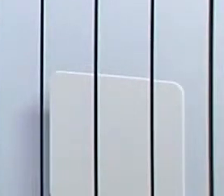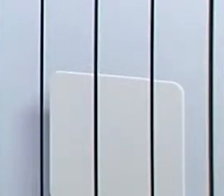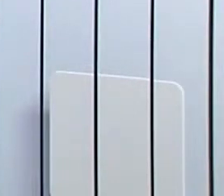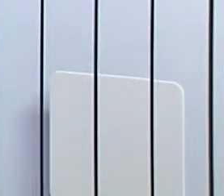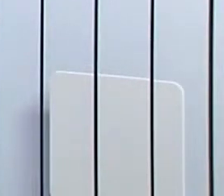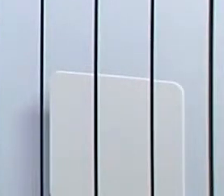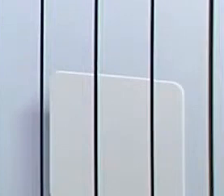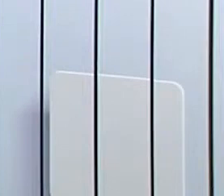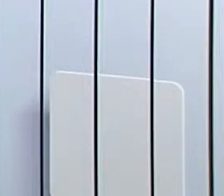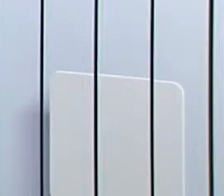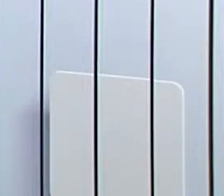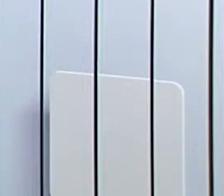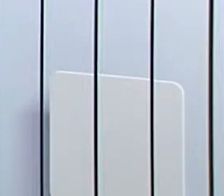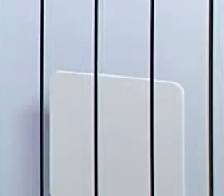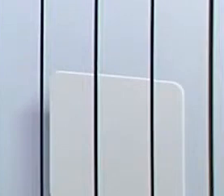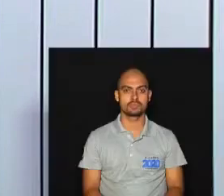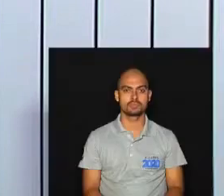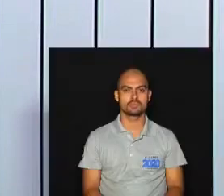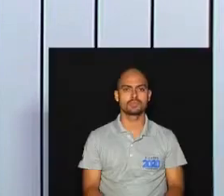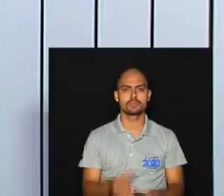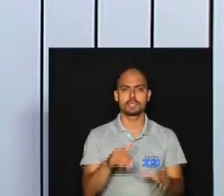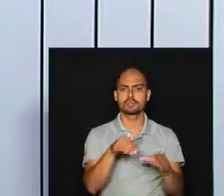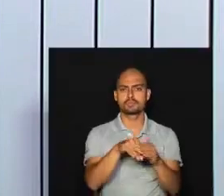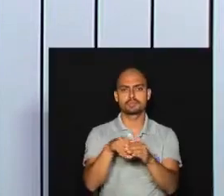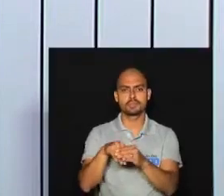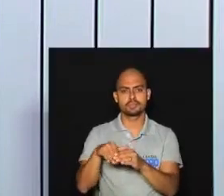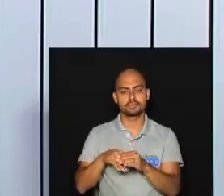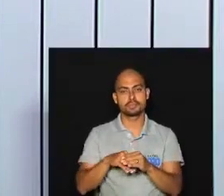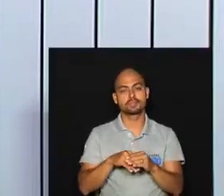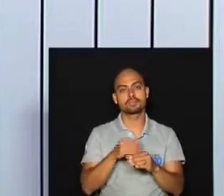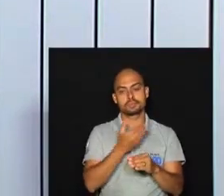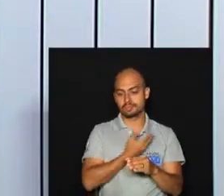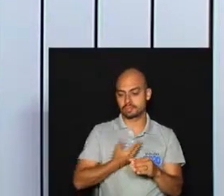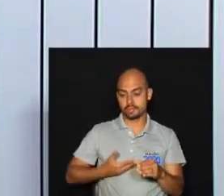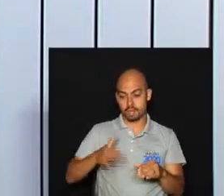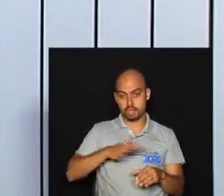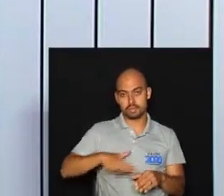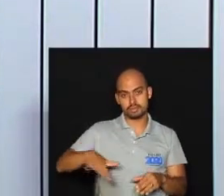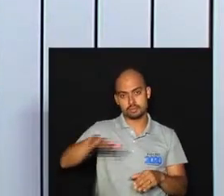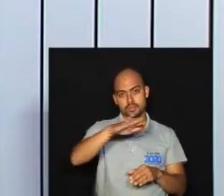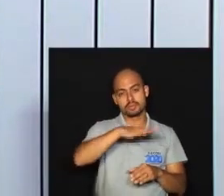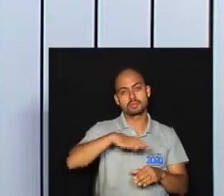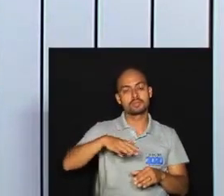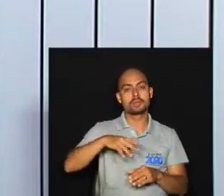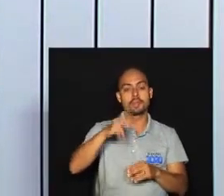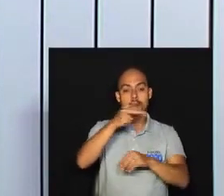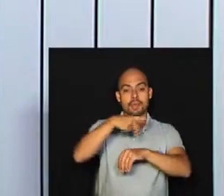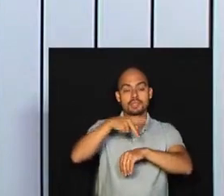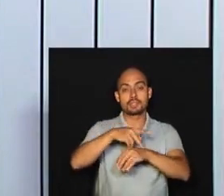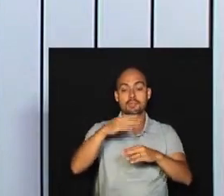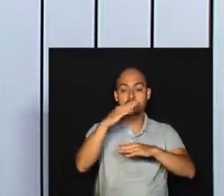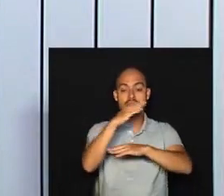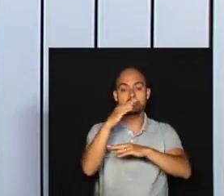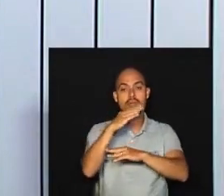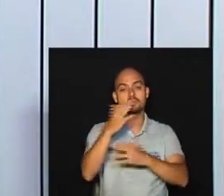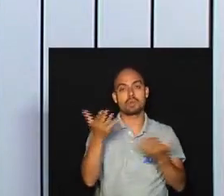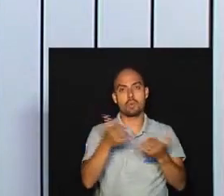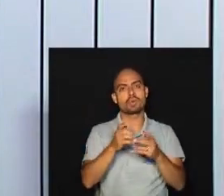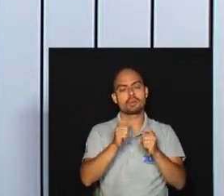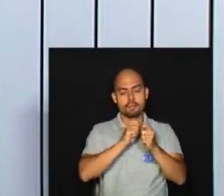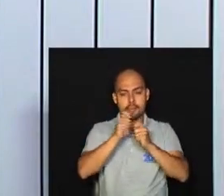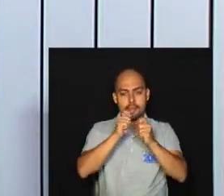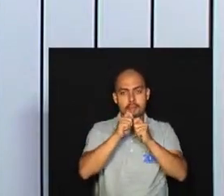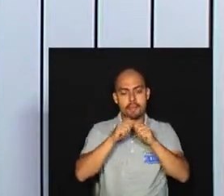novembro de 2020, eleições municipais por todo o país e a TV Câmara Campinas realizando uma cobertura histórica em